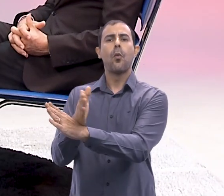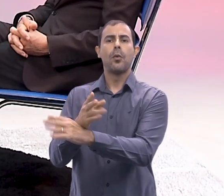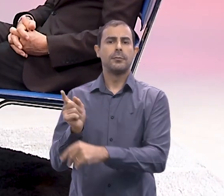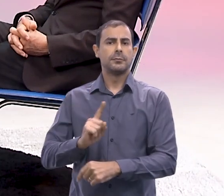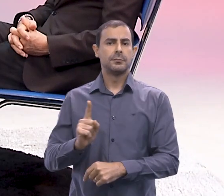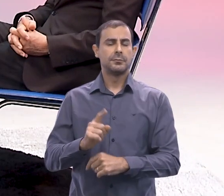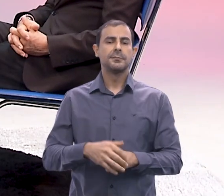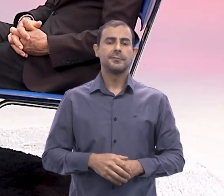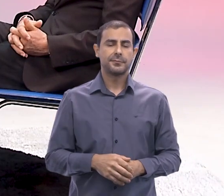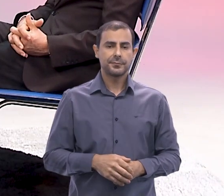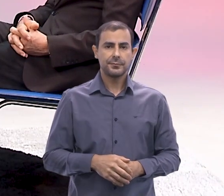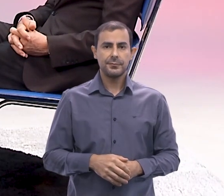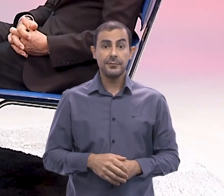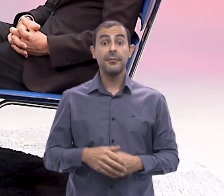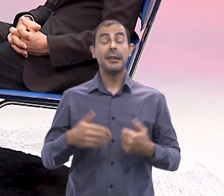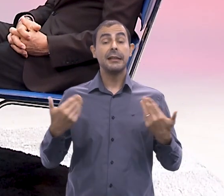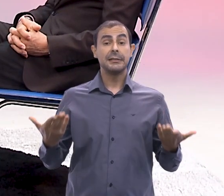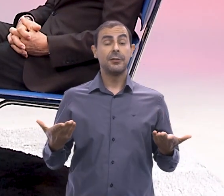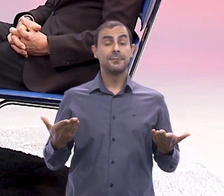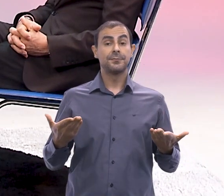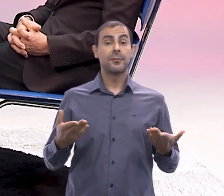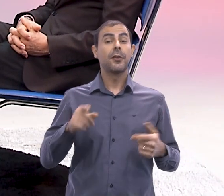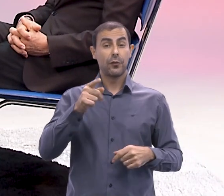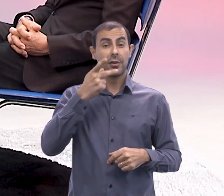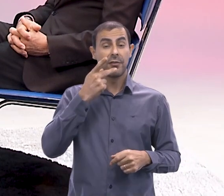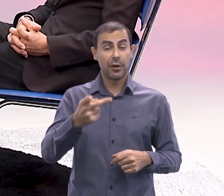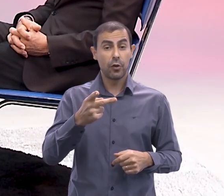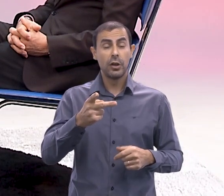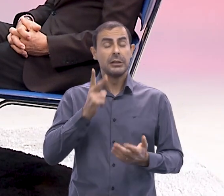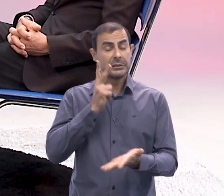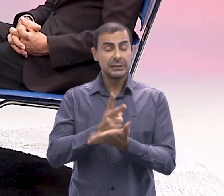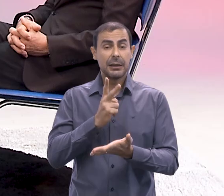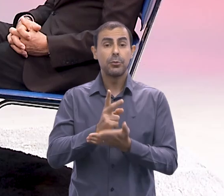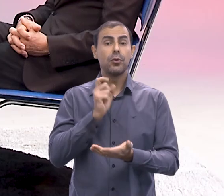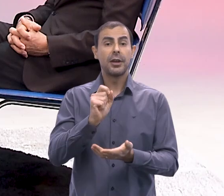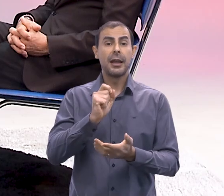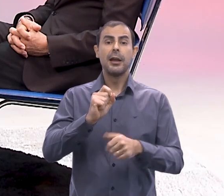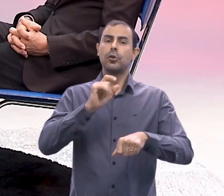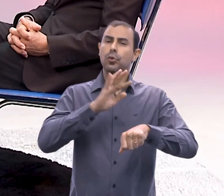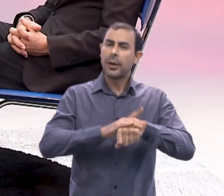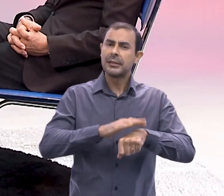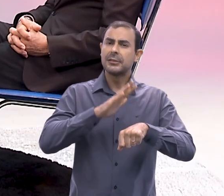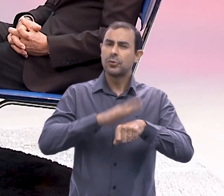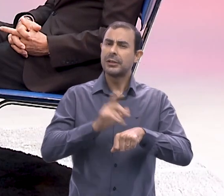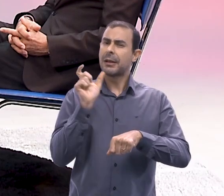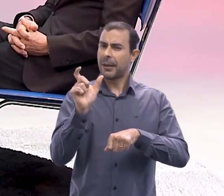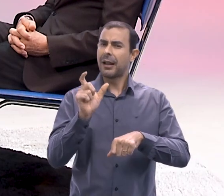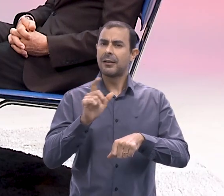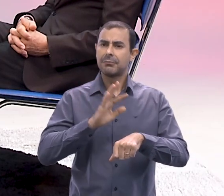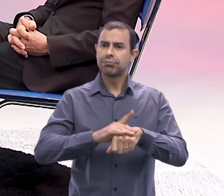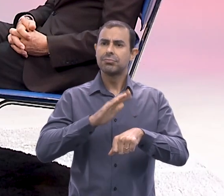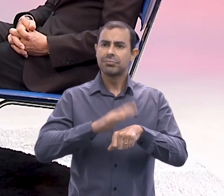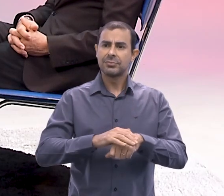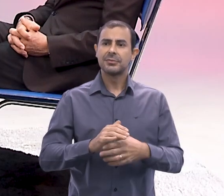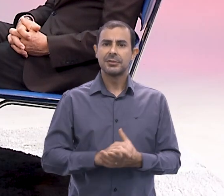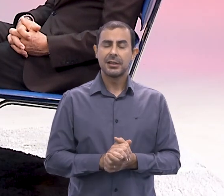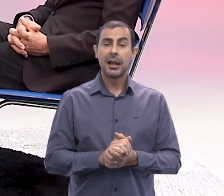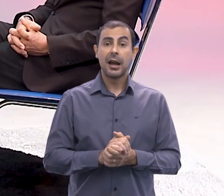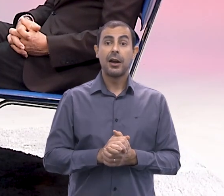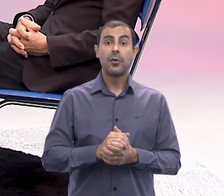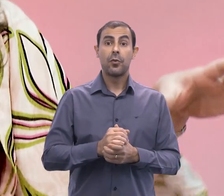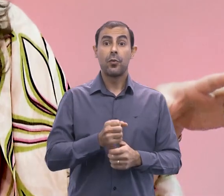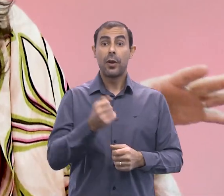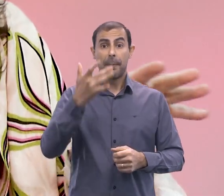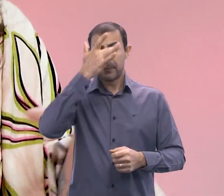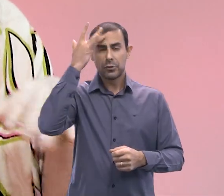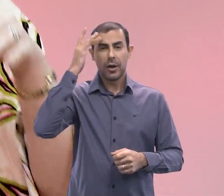né? Você, em toda a sua fala, em toda a sua experiência, você citando a questão da patologia. Muitas vezes as pessoas